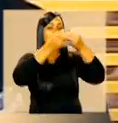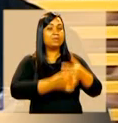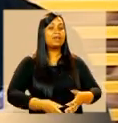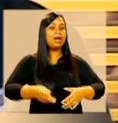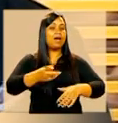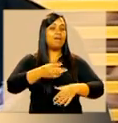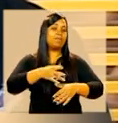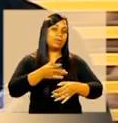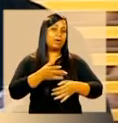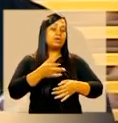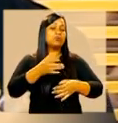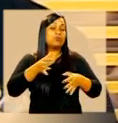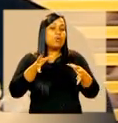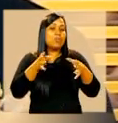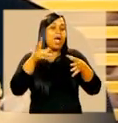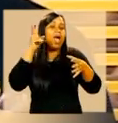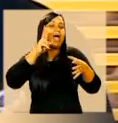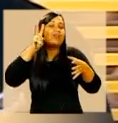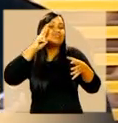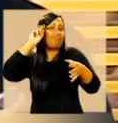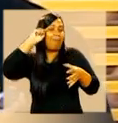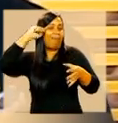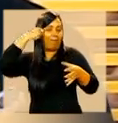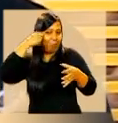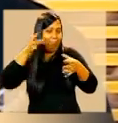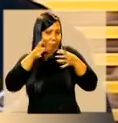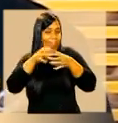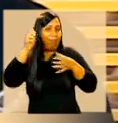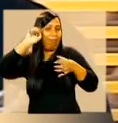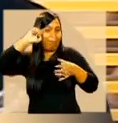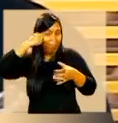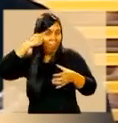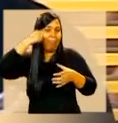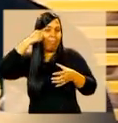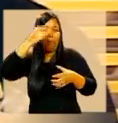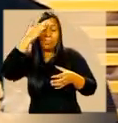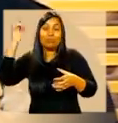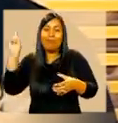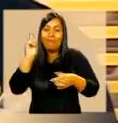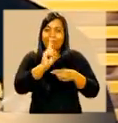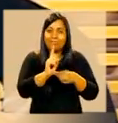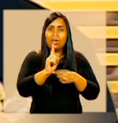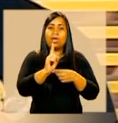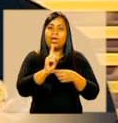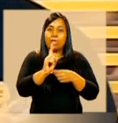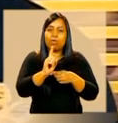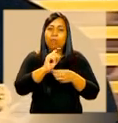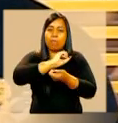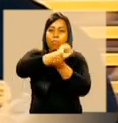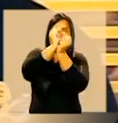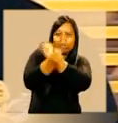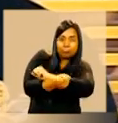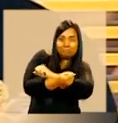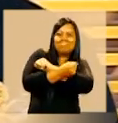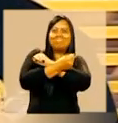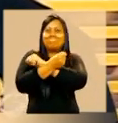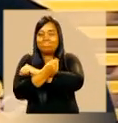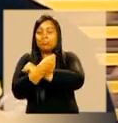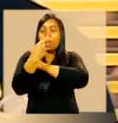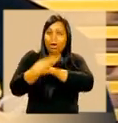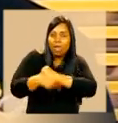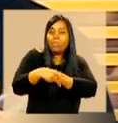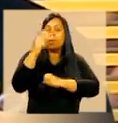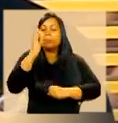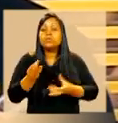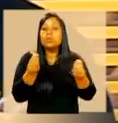tentava resgatar a história daquele africano que veio cruelmente como escravo para o Brasil e